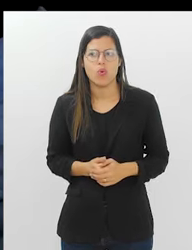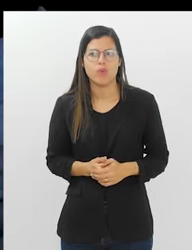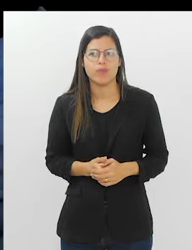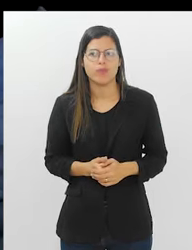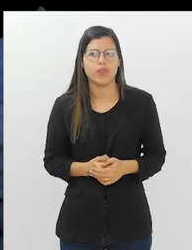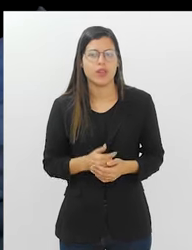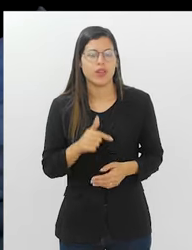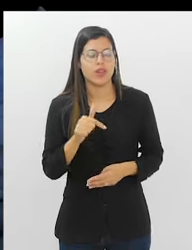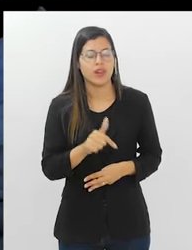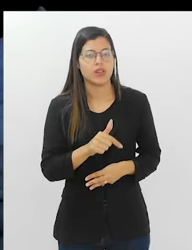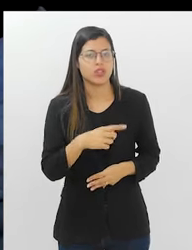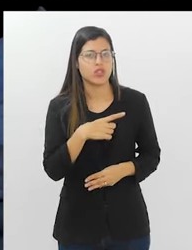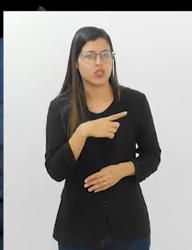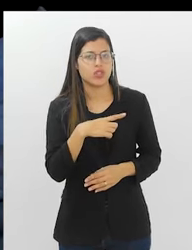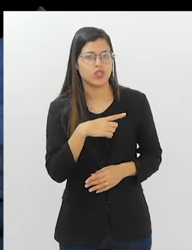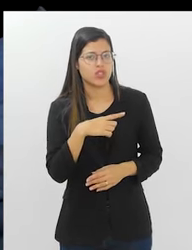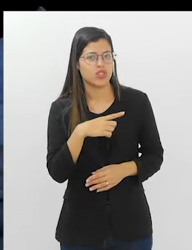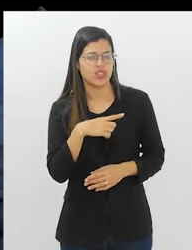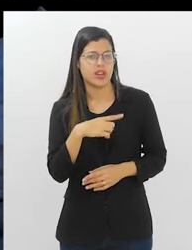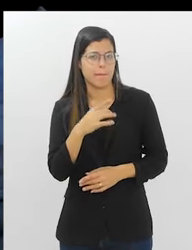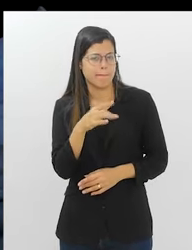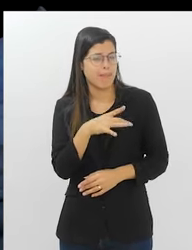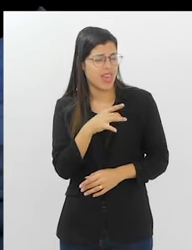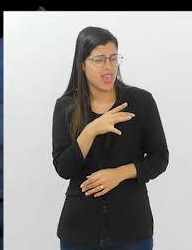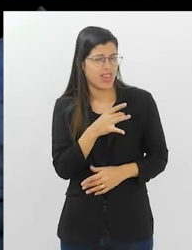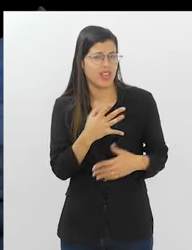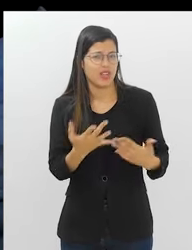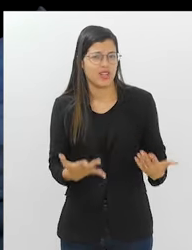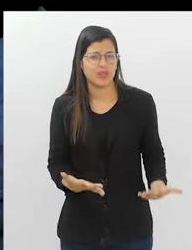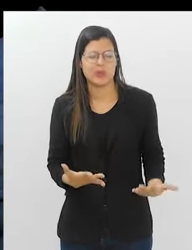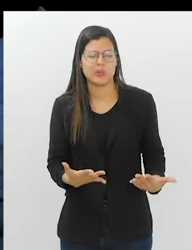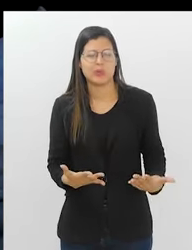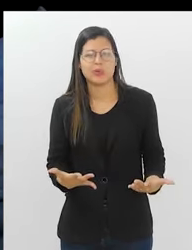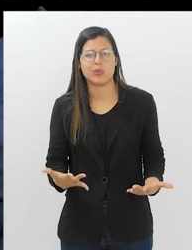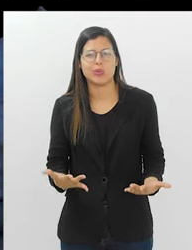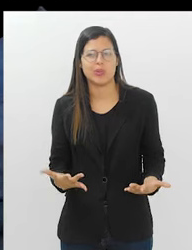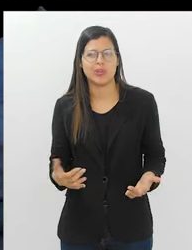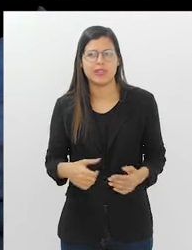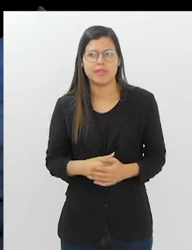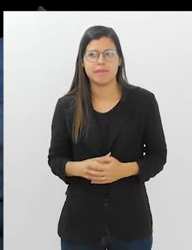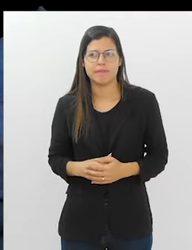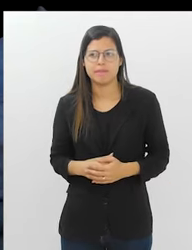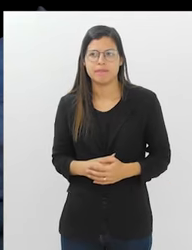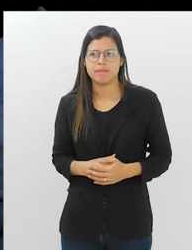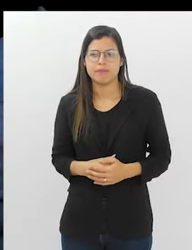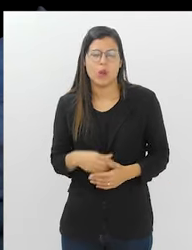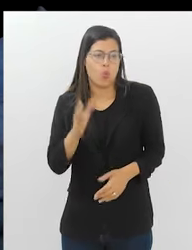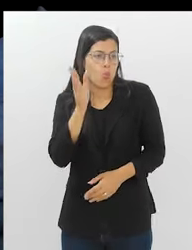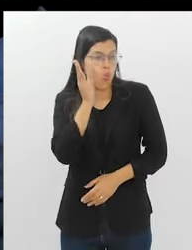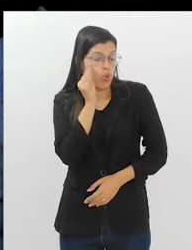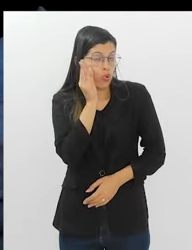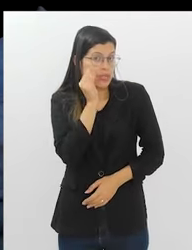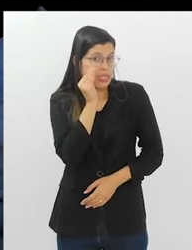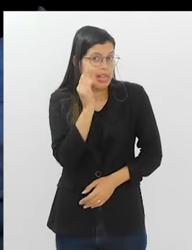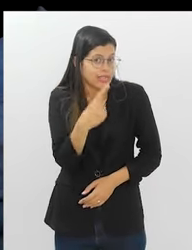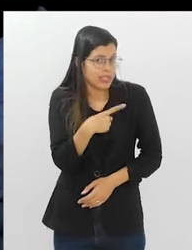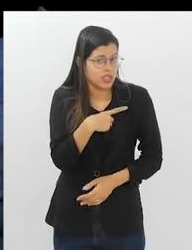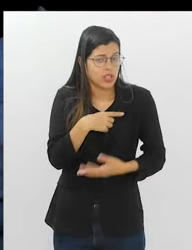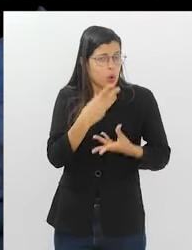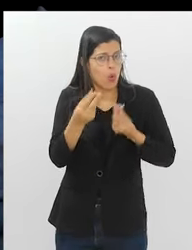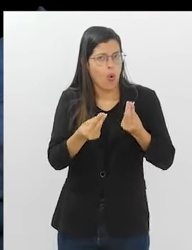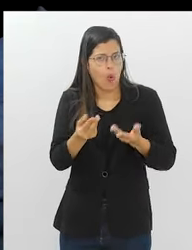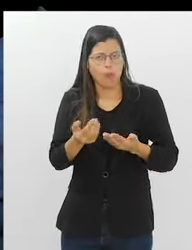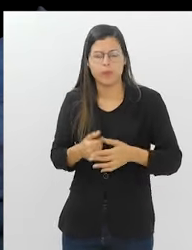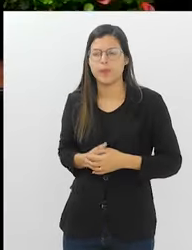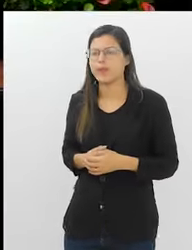a você, eles tinham algum tipo de medo, Não. algum tipo de curiosidade? Como